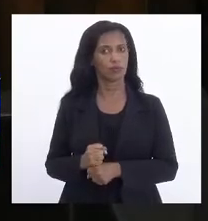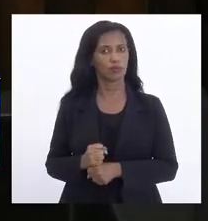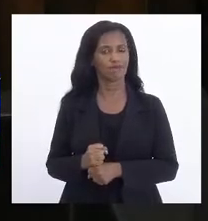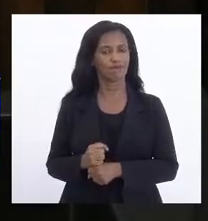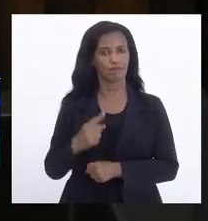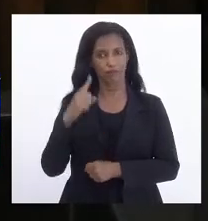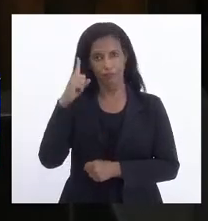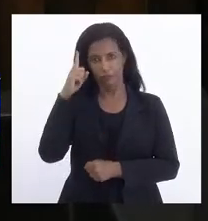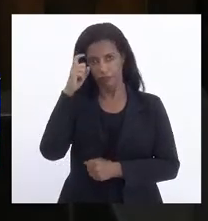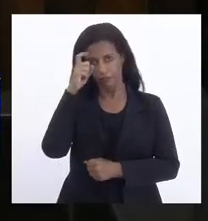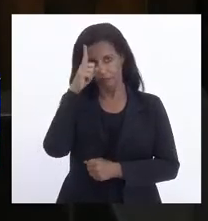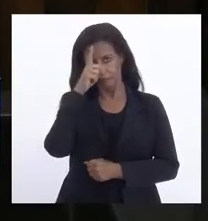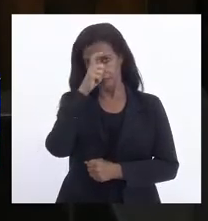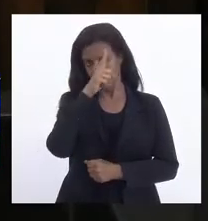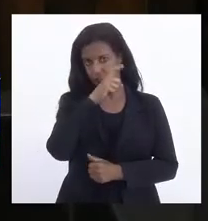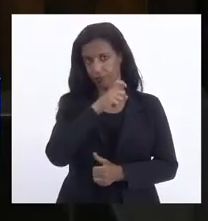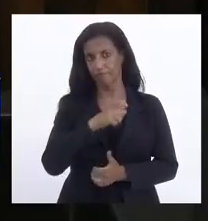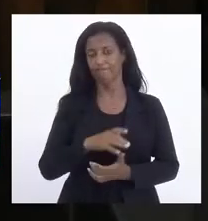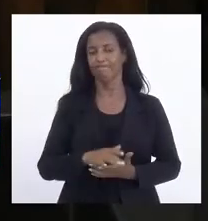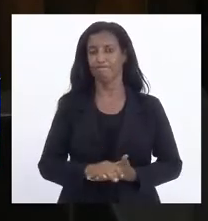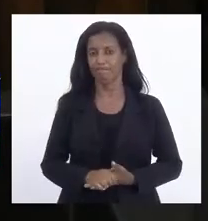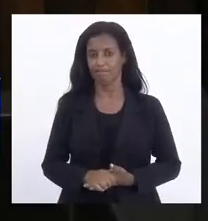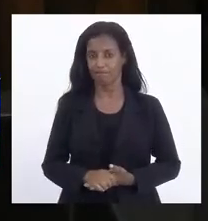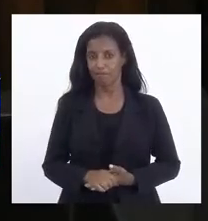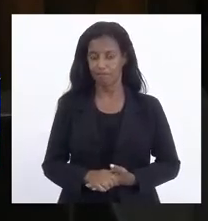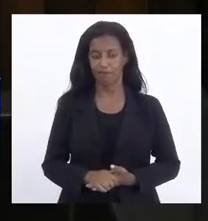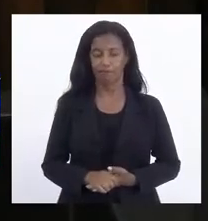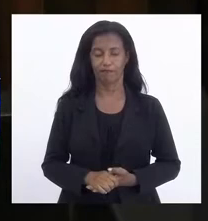duro e difícil.